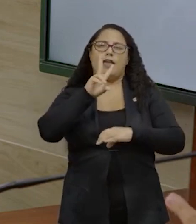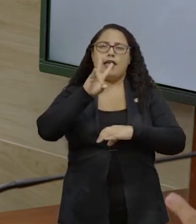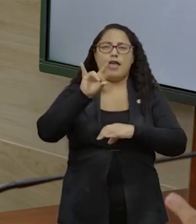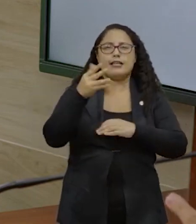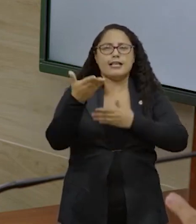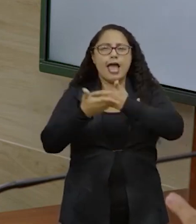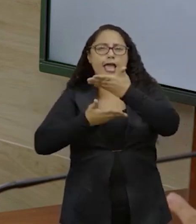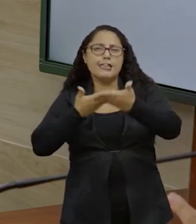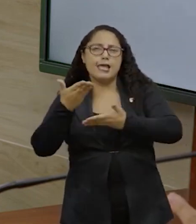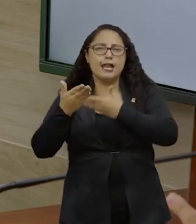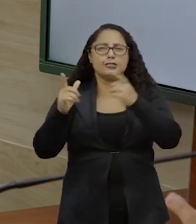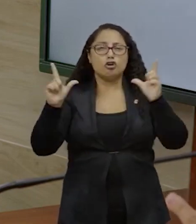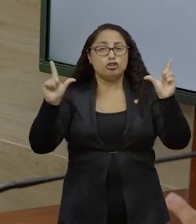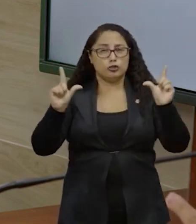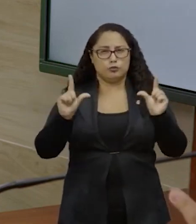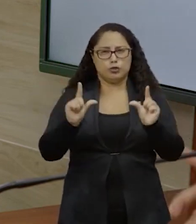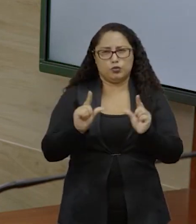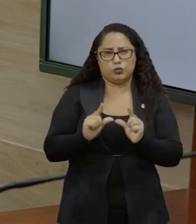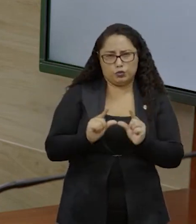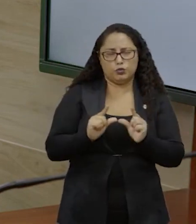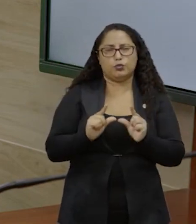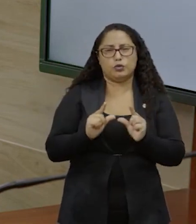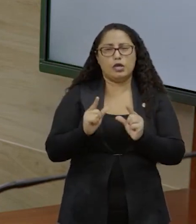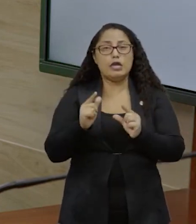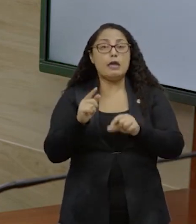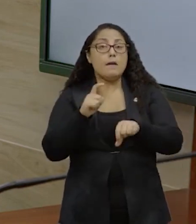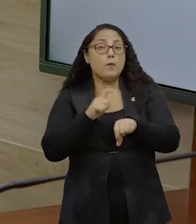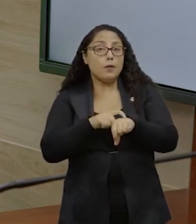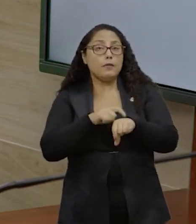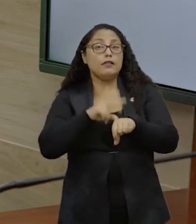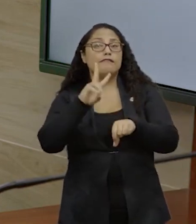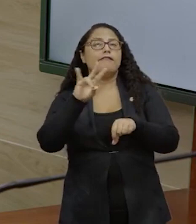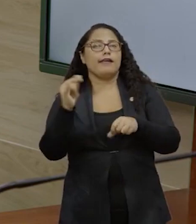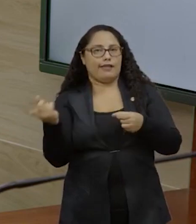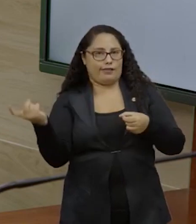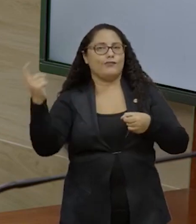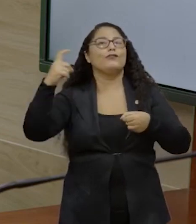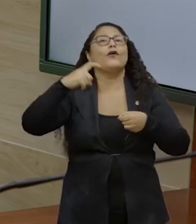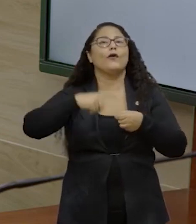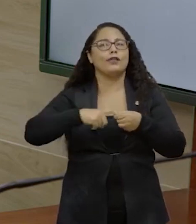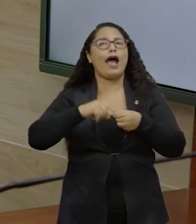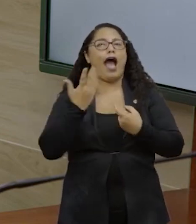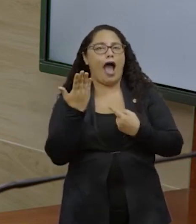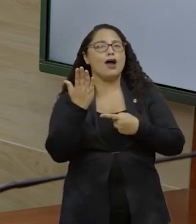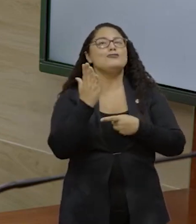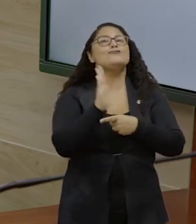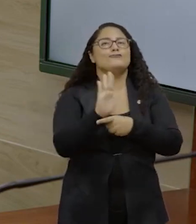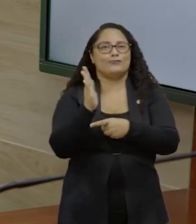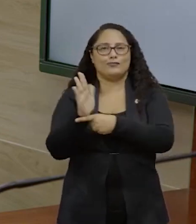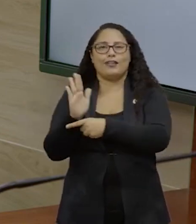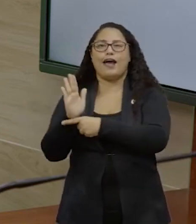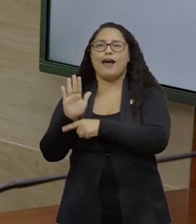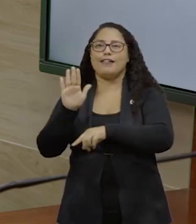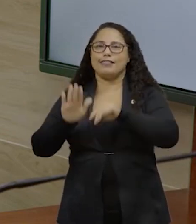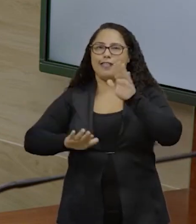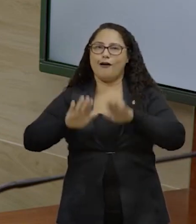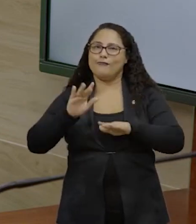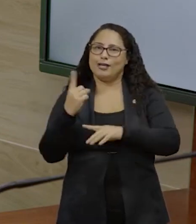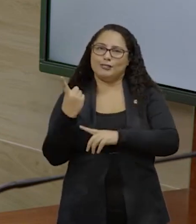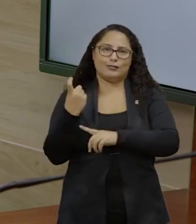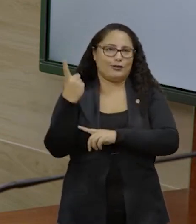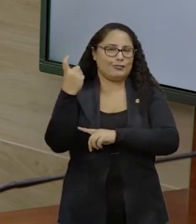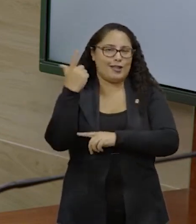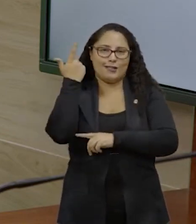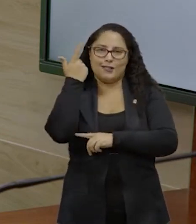essa interação diminui um pouco, mas em algum momento a gente vai ter que voltar a se ajudar, porque talvez ele sozinho